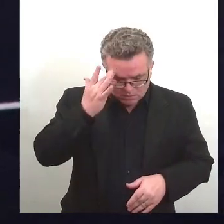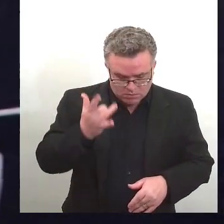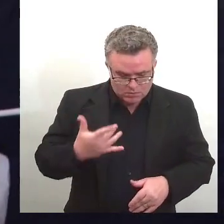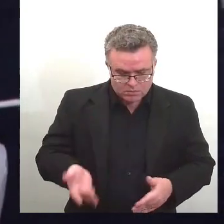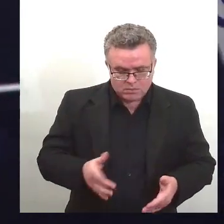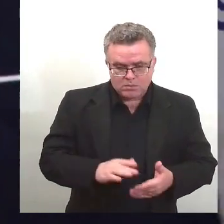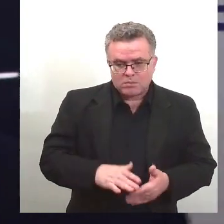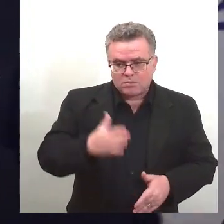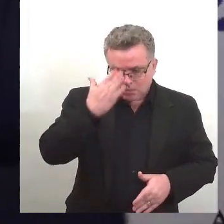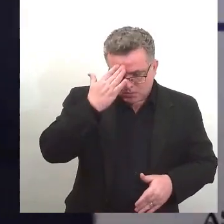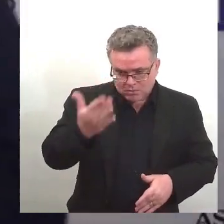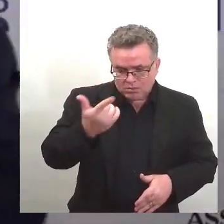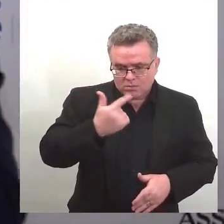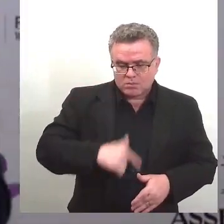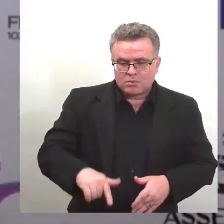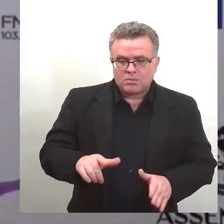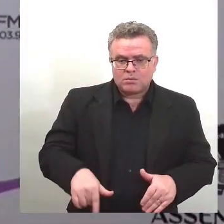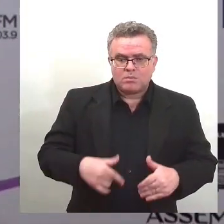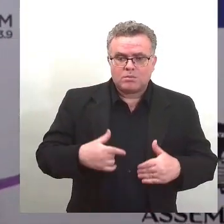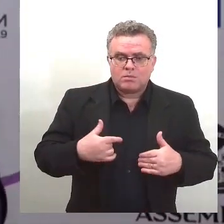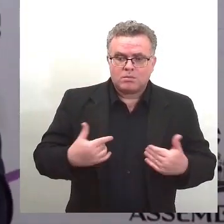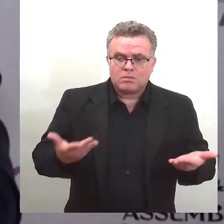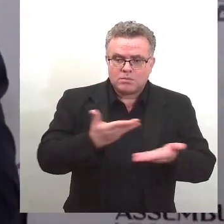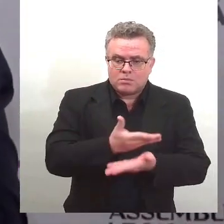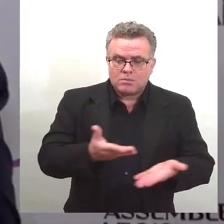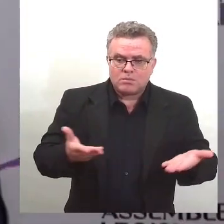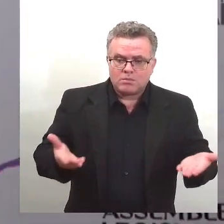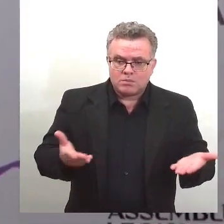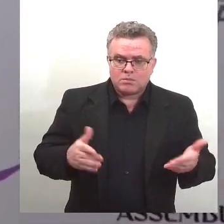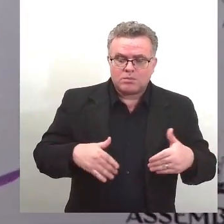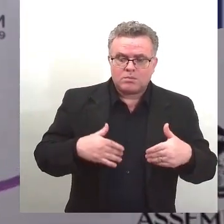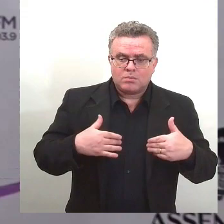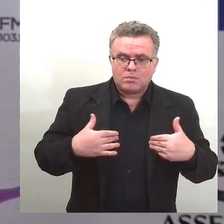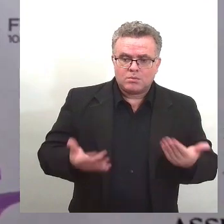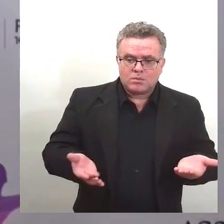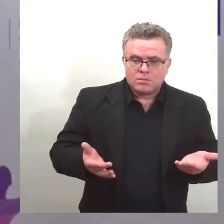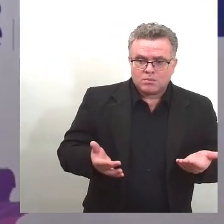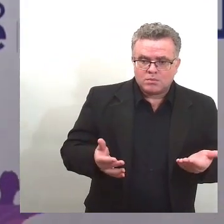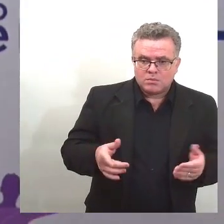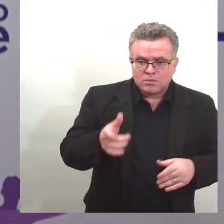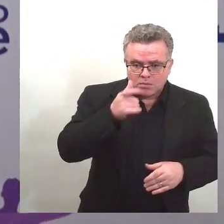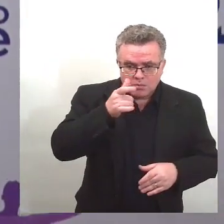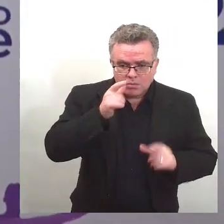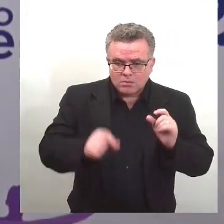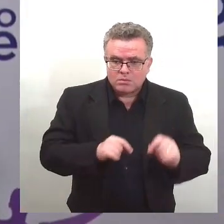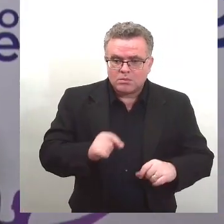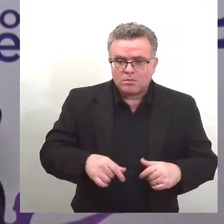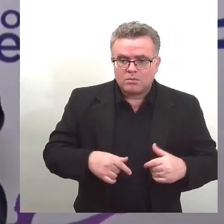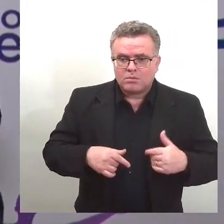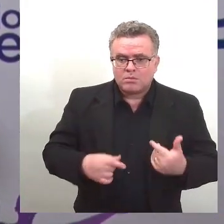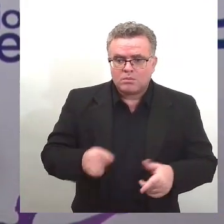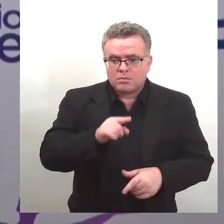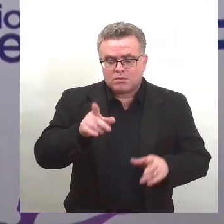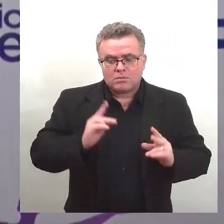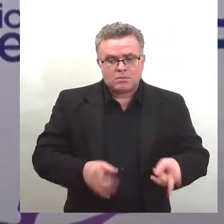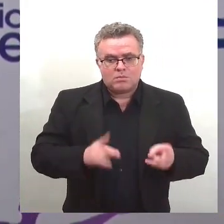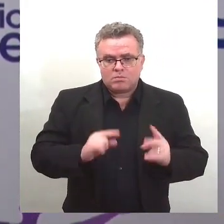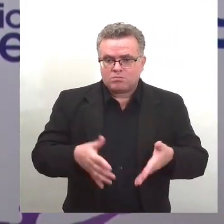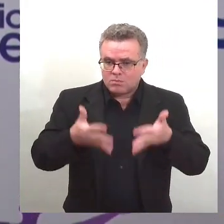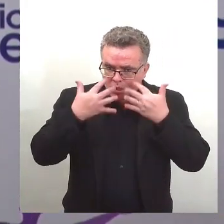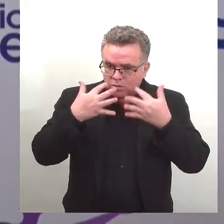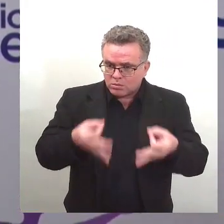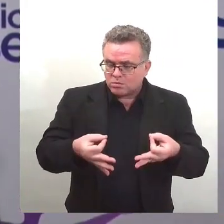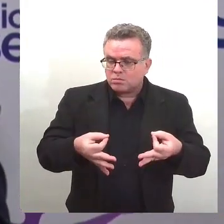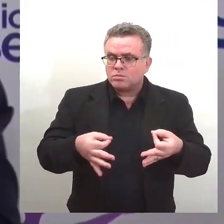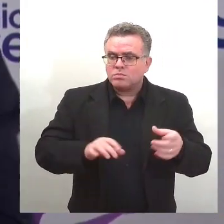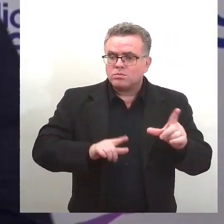uma vez e a você que nos acompanha no Direto do Plenário, fique sempre ligado aqui na TV Alesc, porque